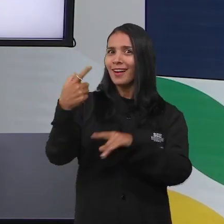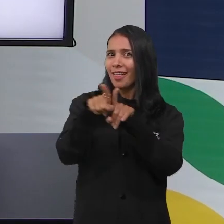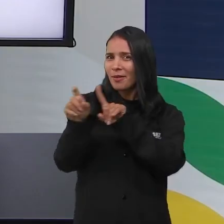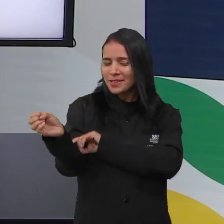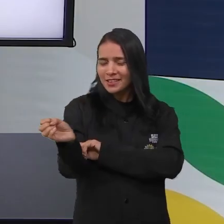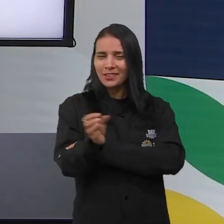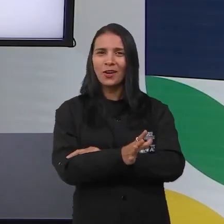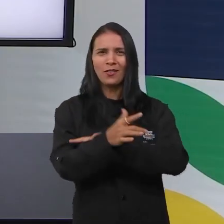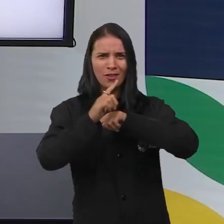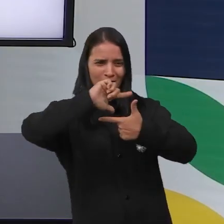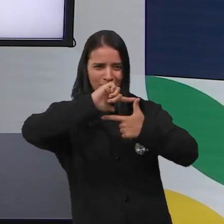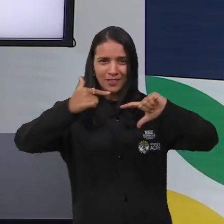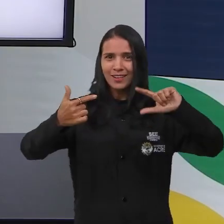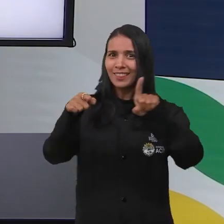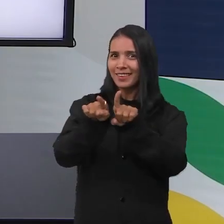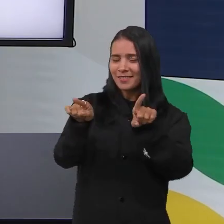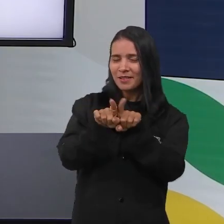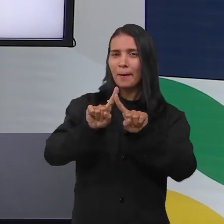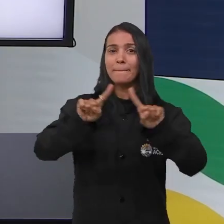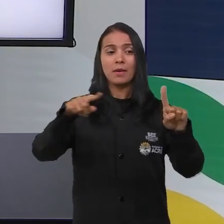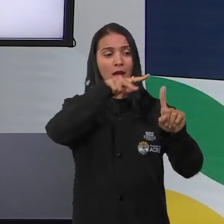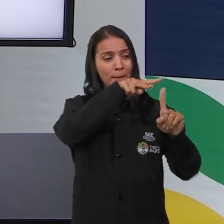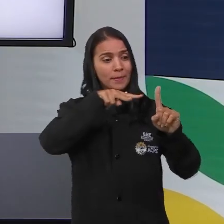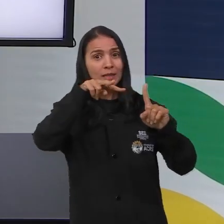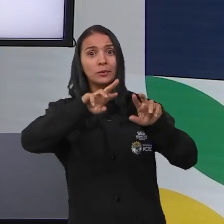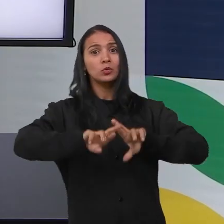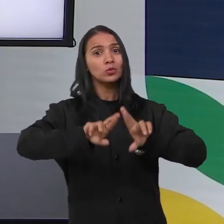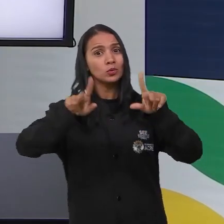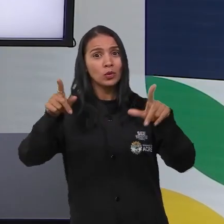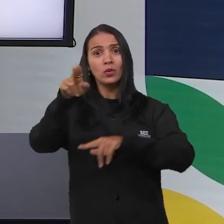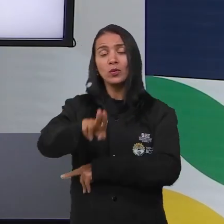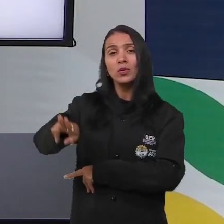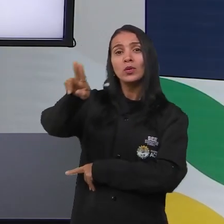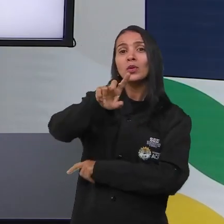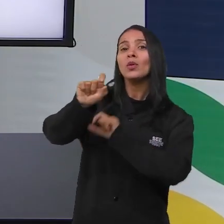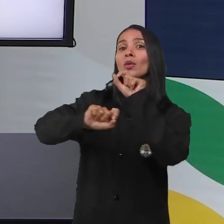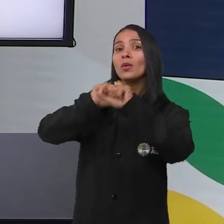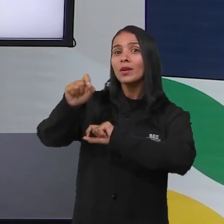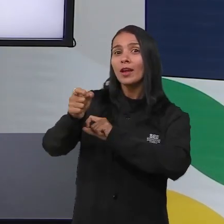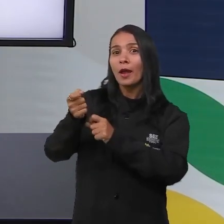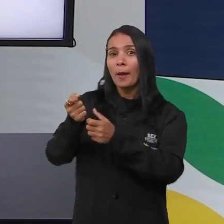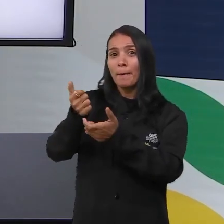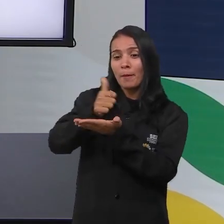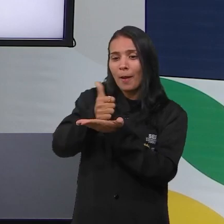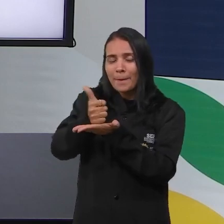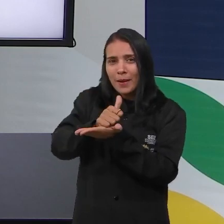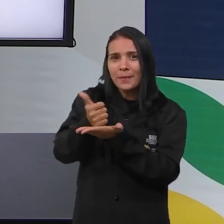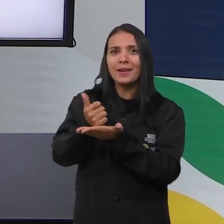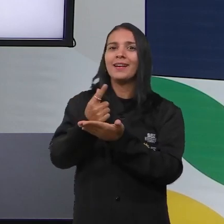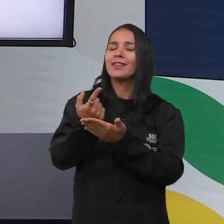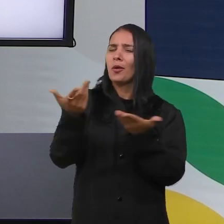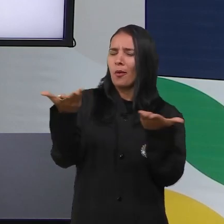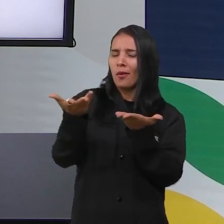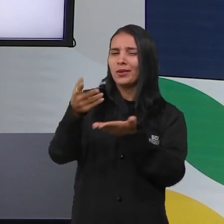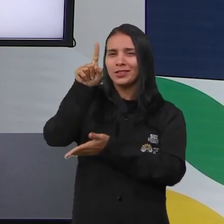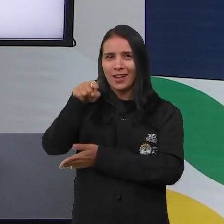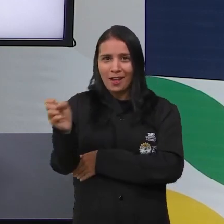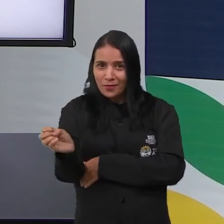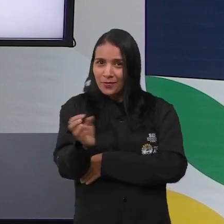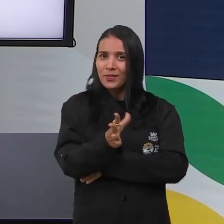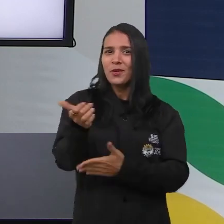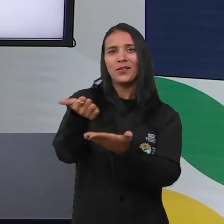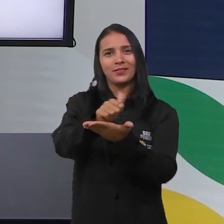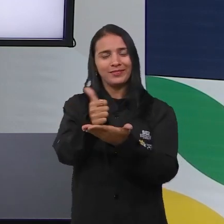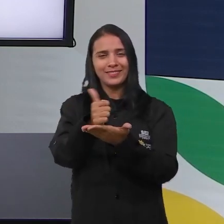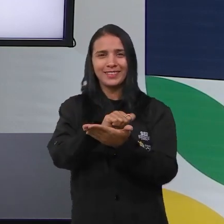Talvez, mas que vai ter uma perspectiva diferente acerca do uso dos games. Aqui a gente vai abordar os news games, acerca